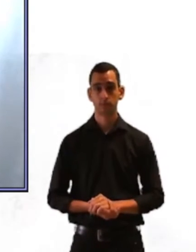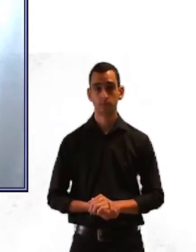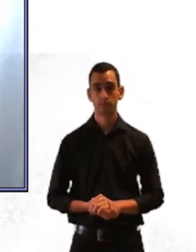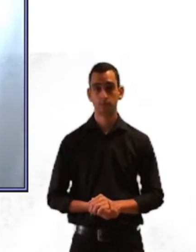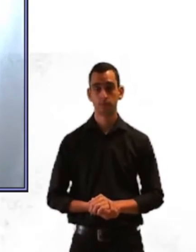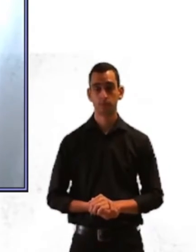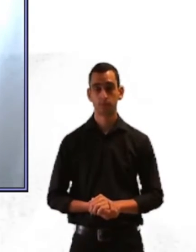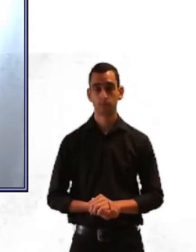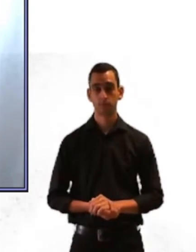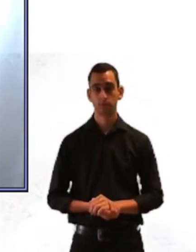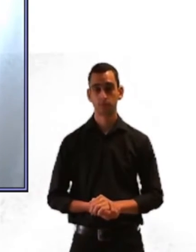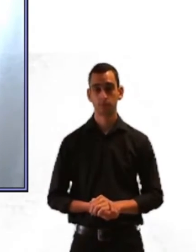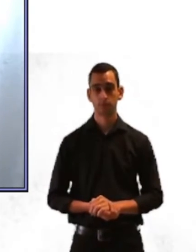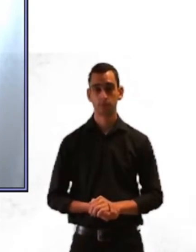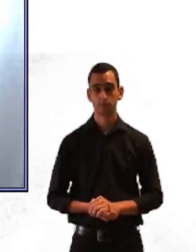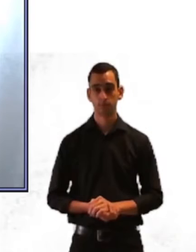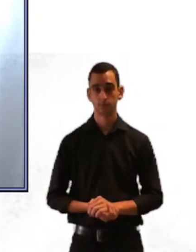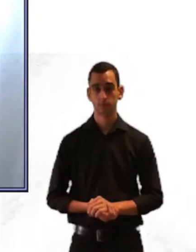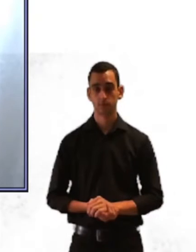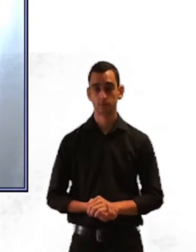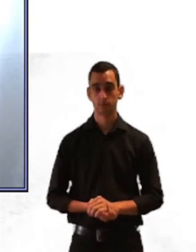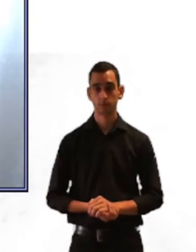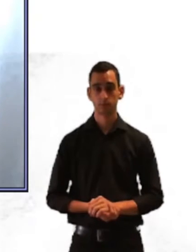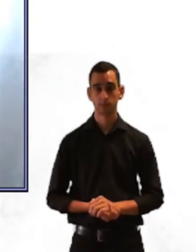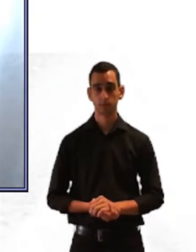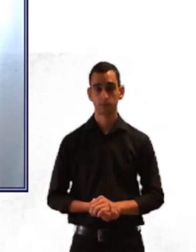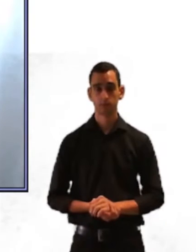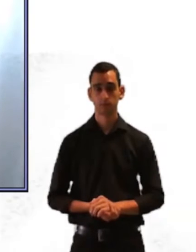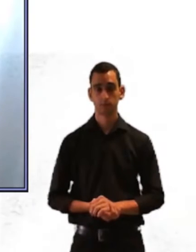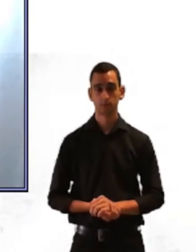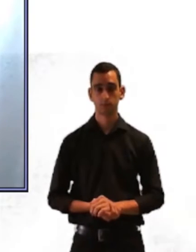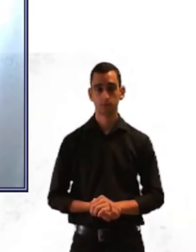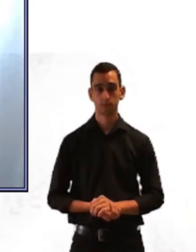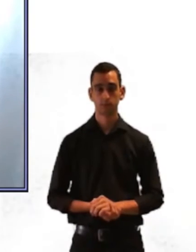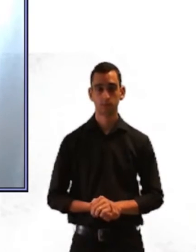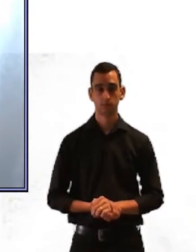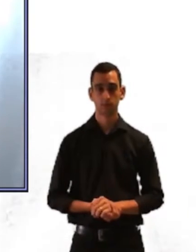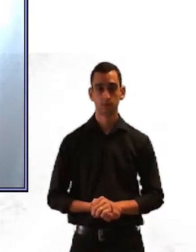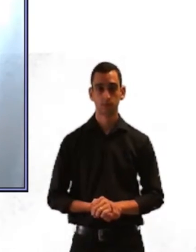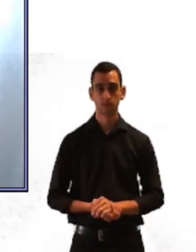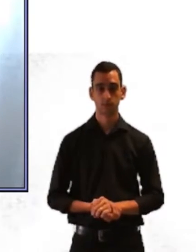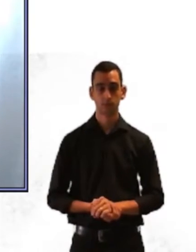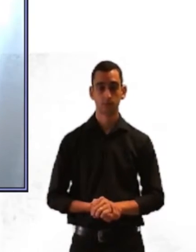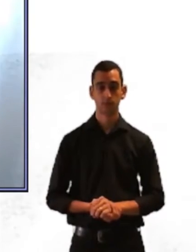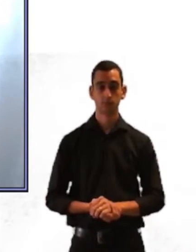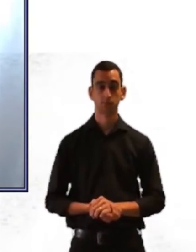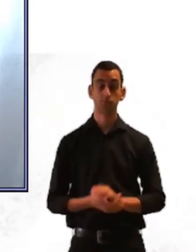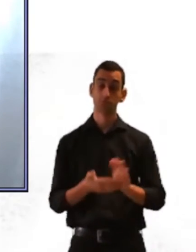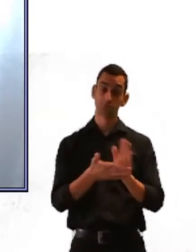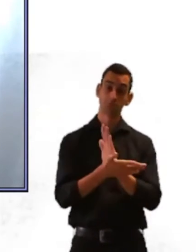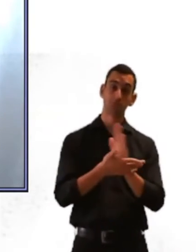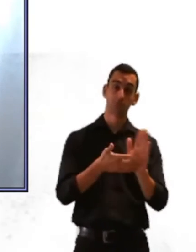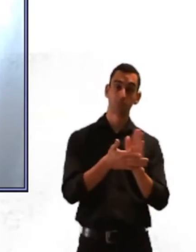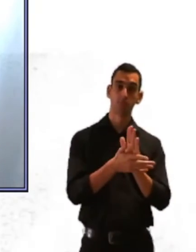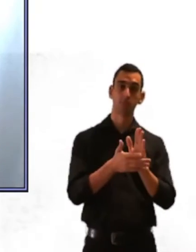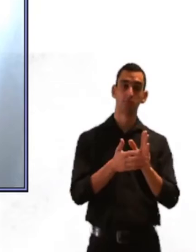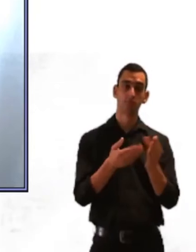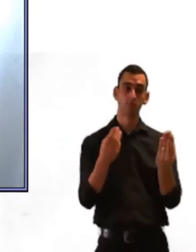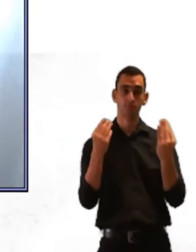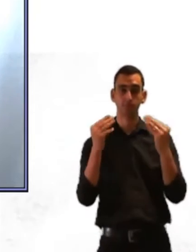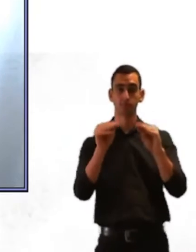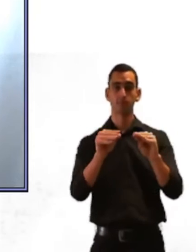Perfeito, aqui é a limitação à busca da verdade real, com certeza, exatamente para.